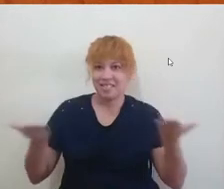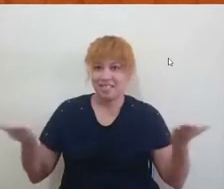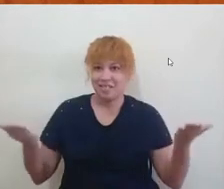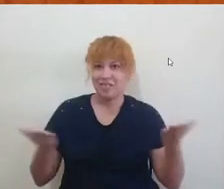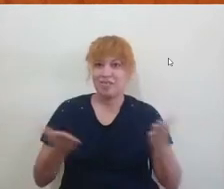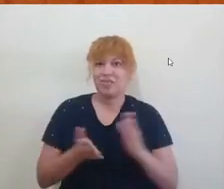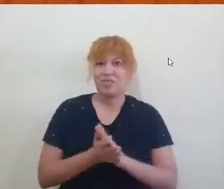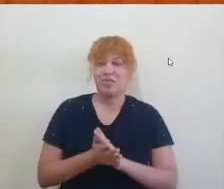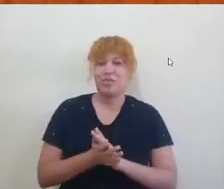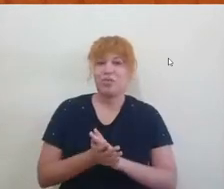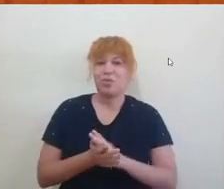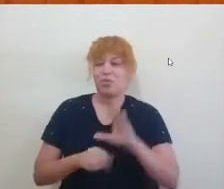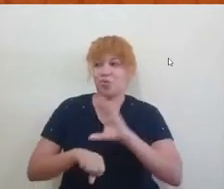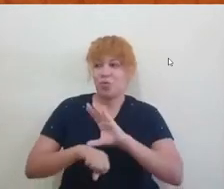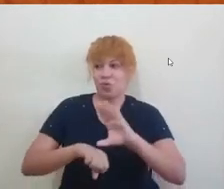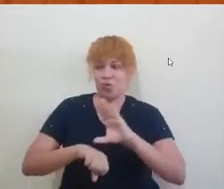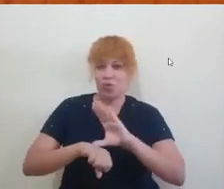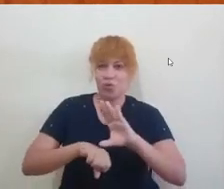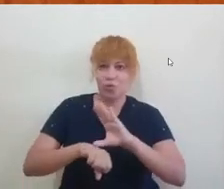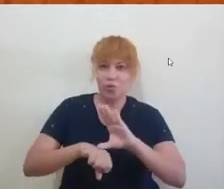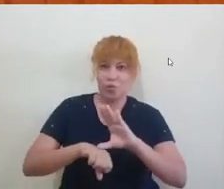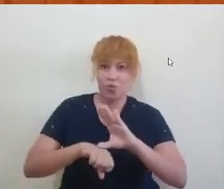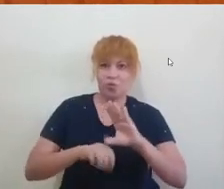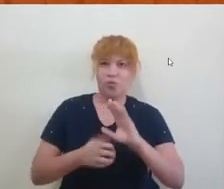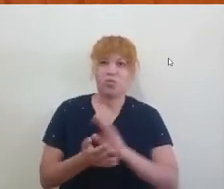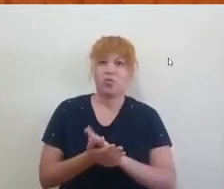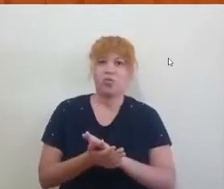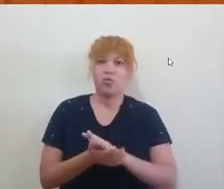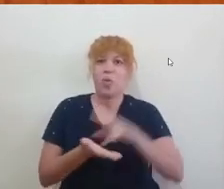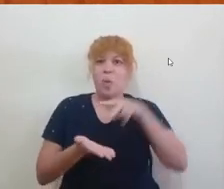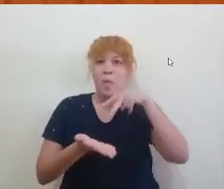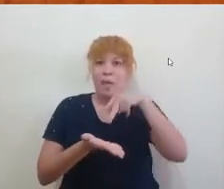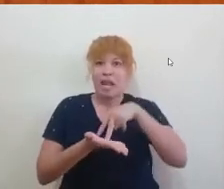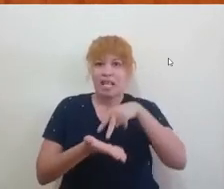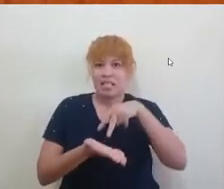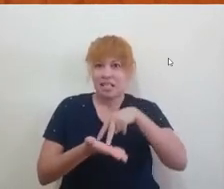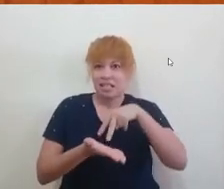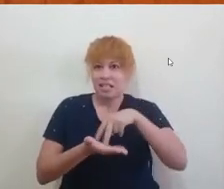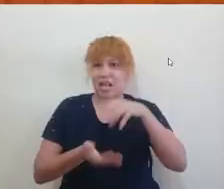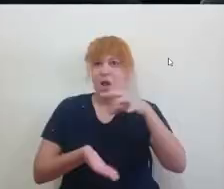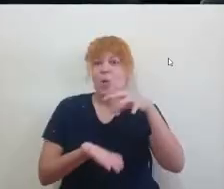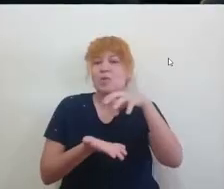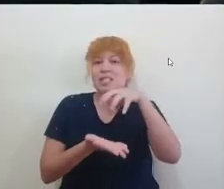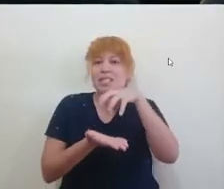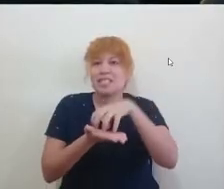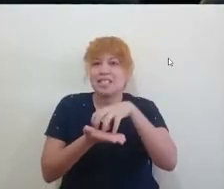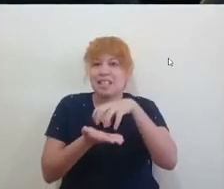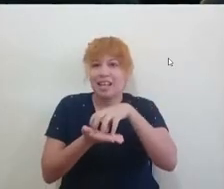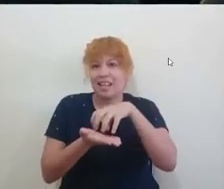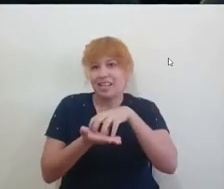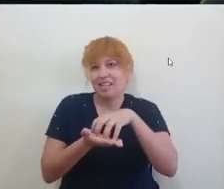Universidade Federal Rural de Pernambuco, professor Marcelo Brito Carneiro Leão.